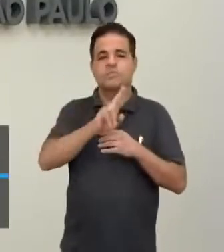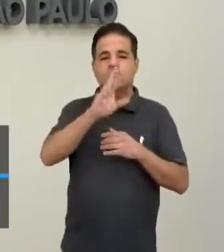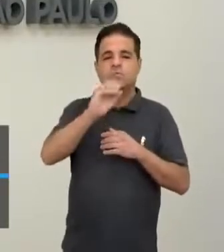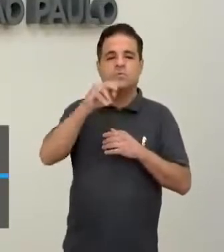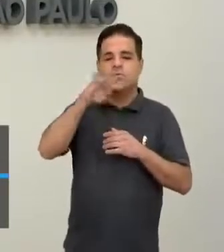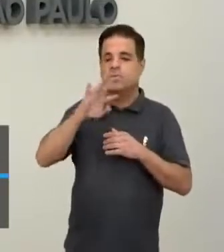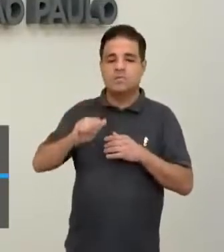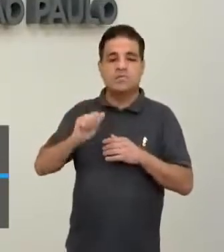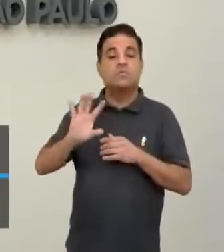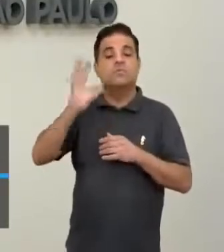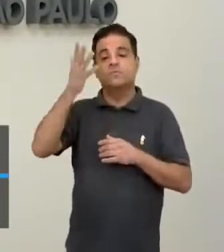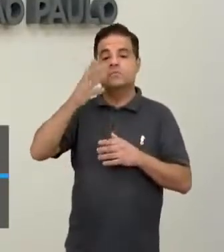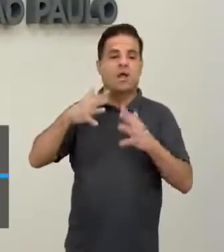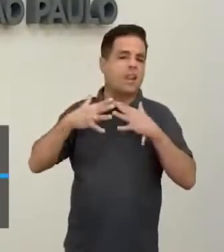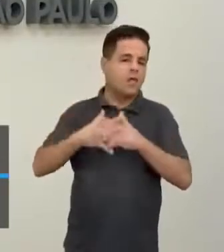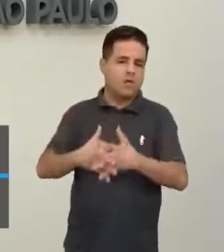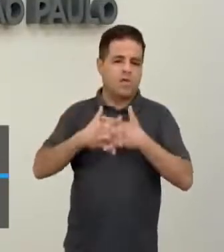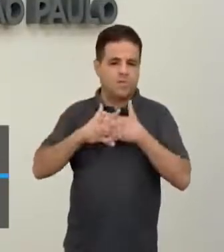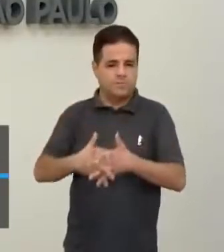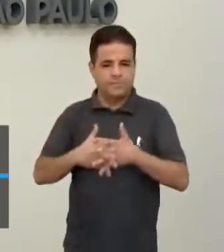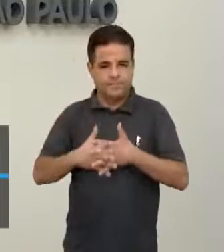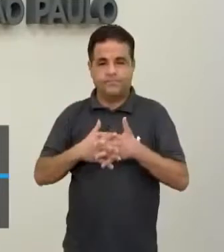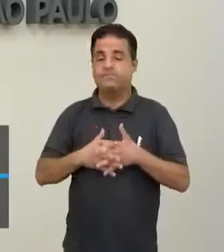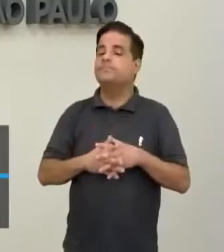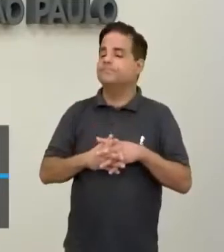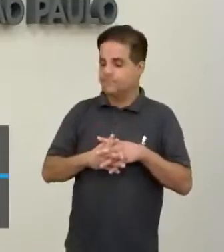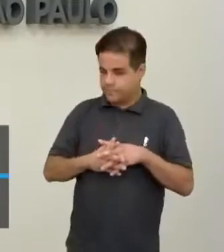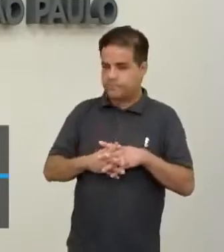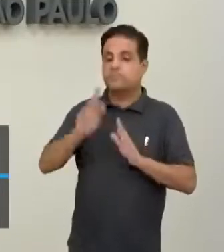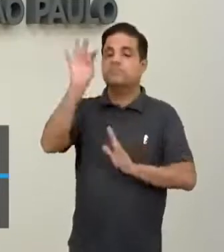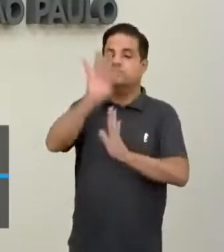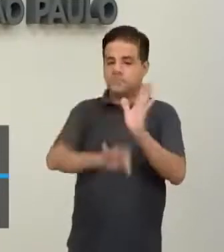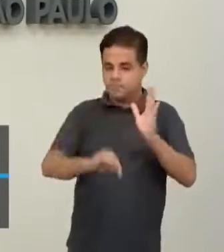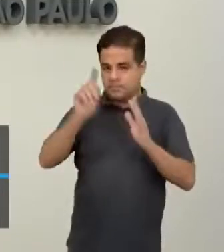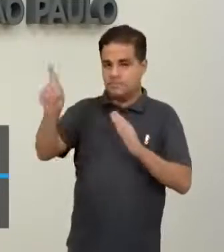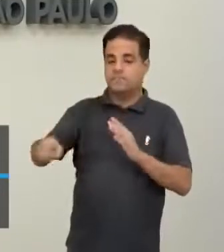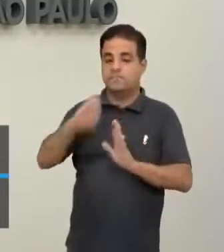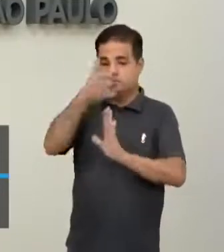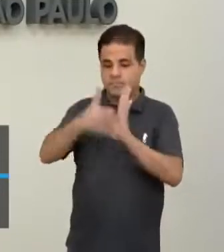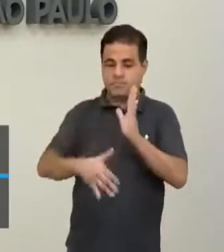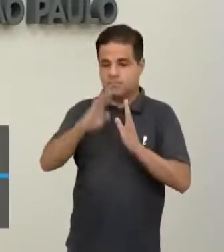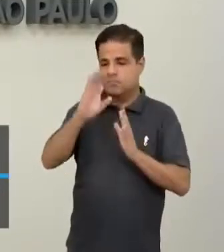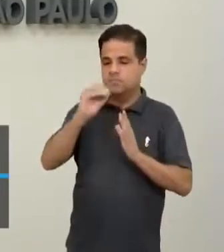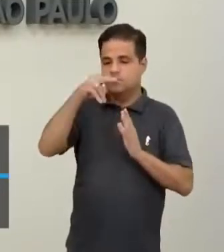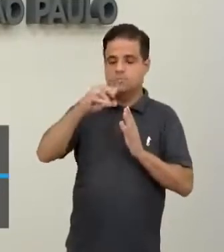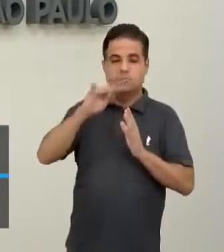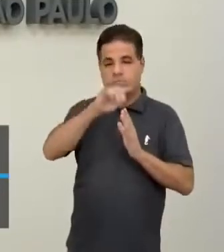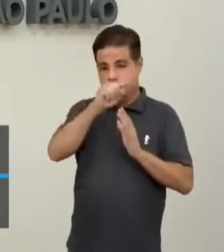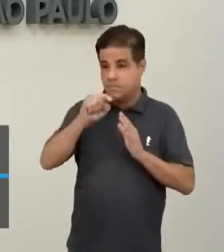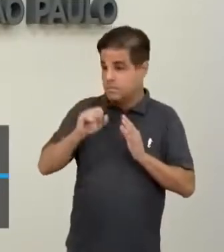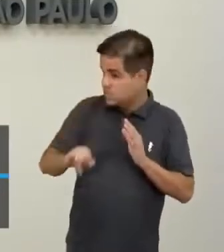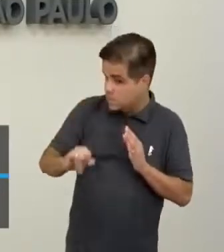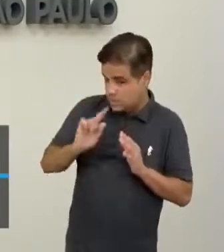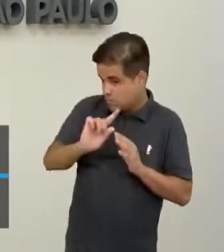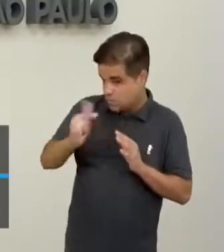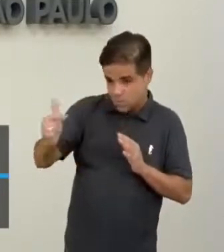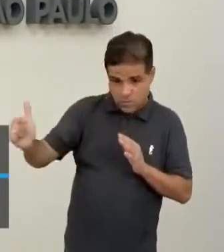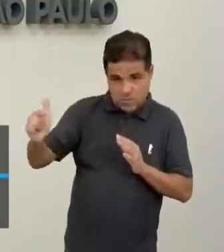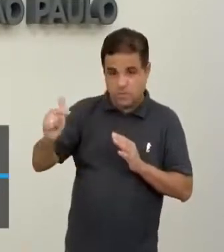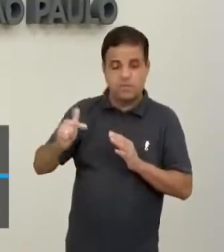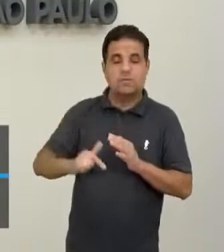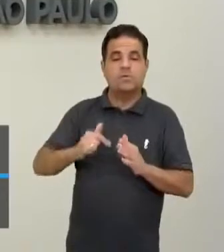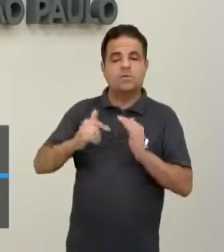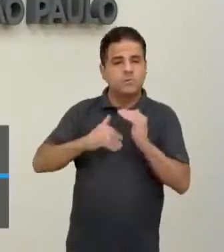aí virou aquela confusão. Então, lá no texto da definição de conotação e denotação, eu falei, se não há